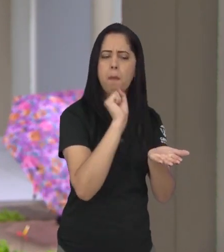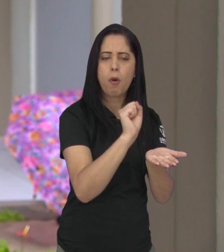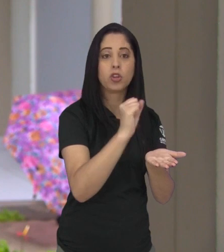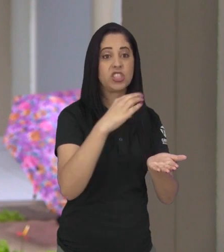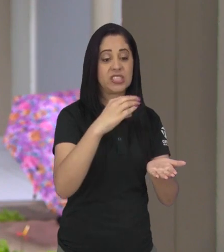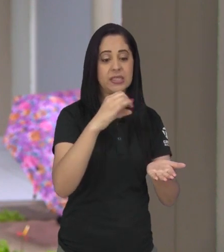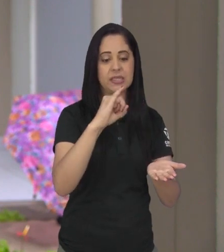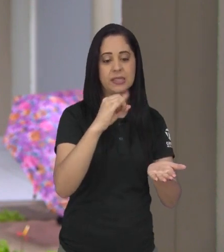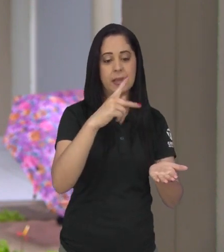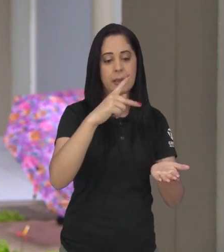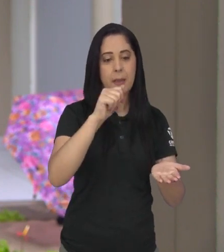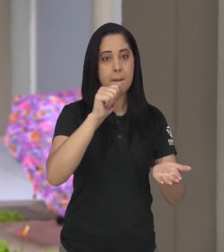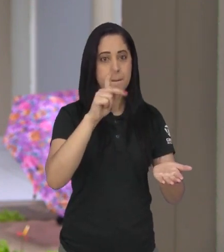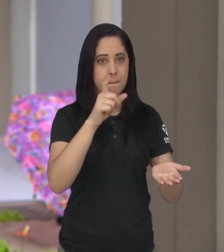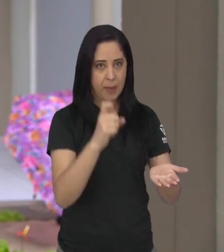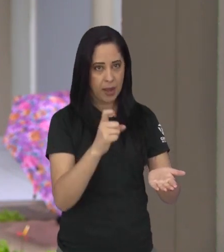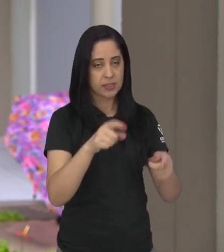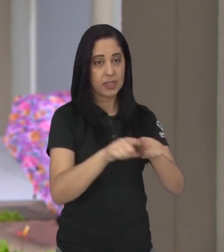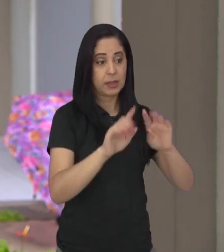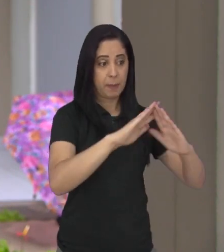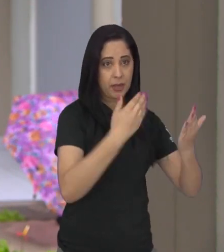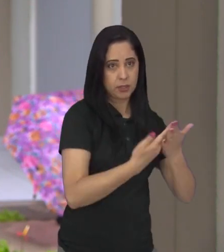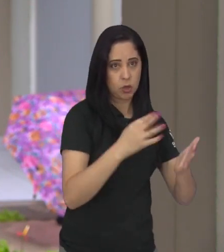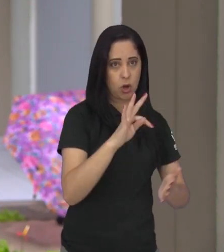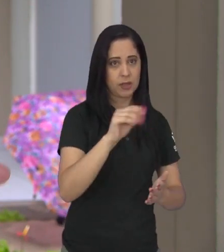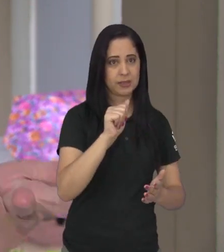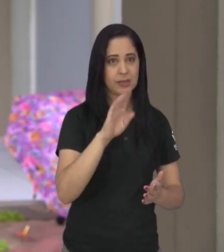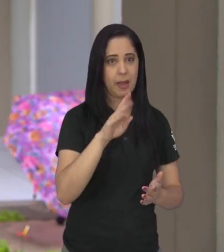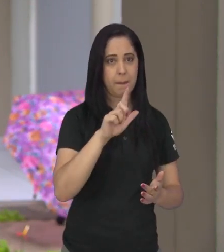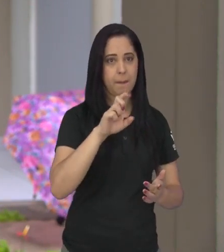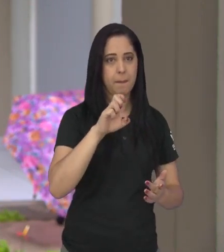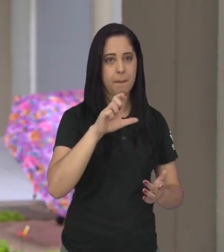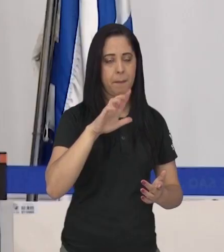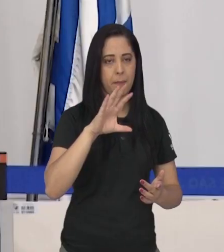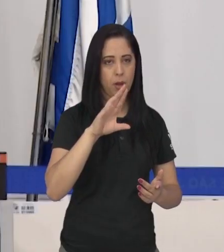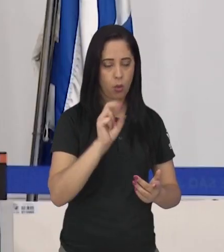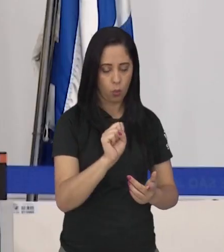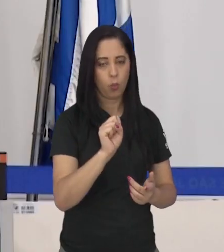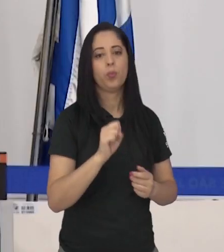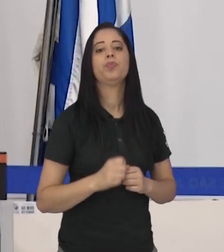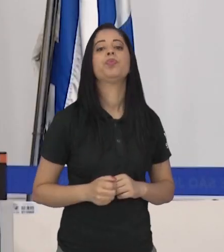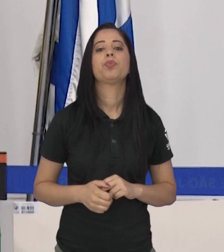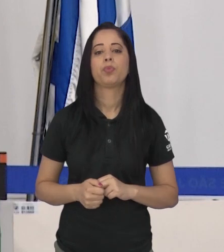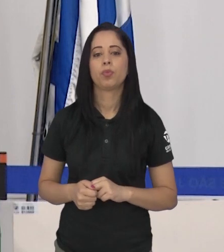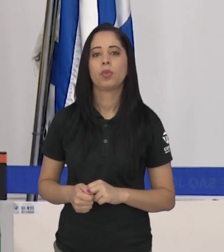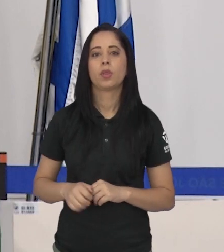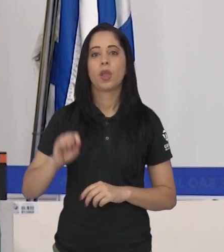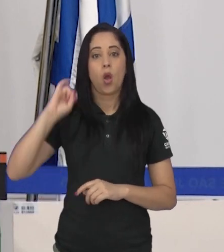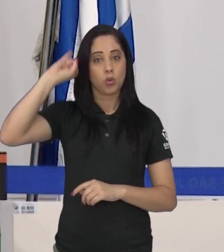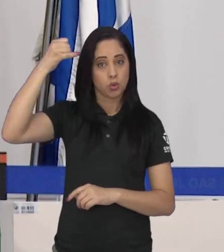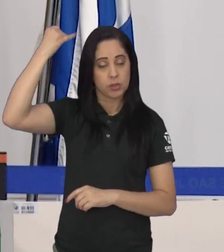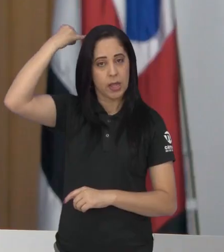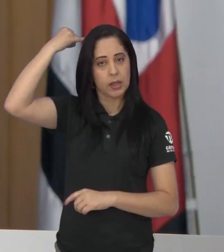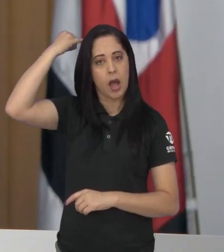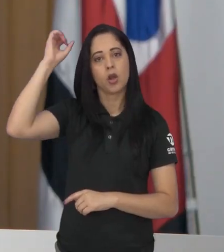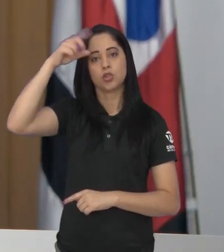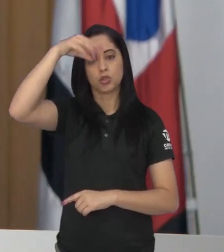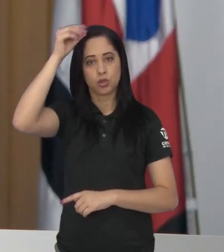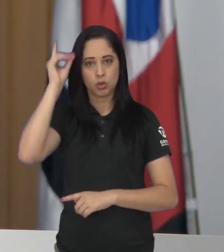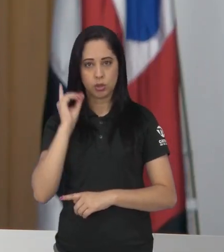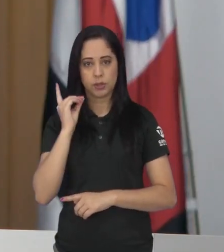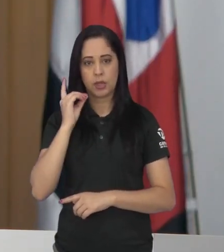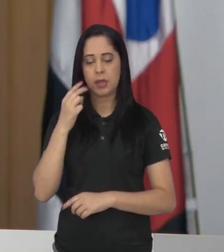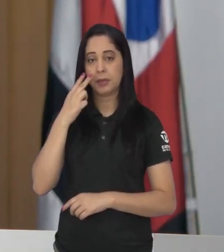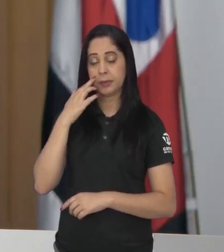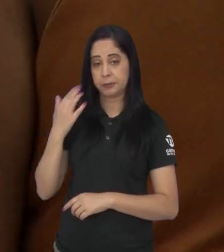em 4 unidades do CIPAX e no Colégio Tablô e no CEF. Para os vereadores Dr. José Cláudio e Dulce